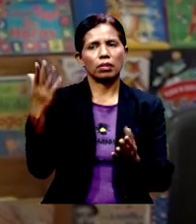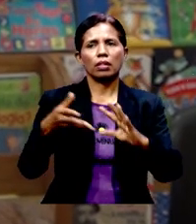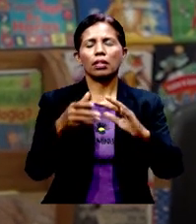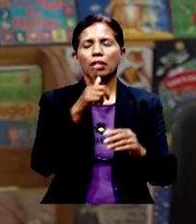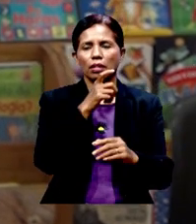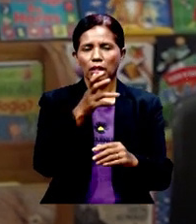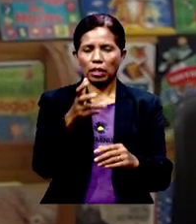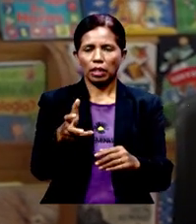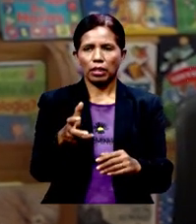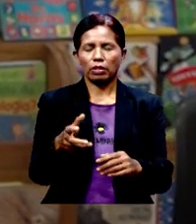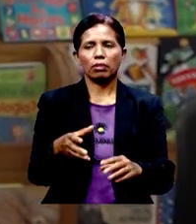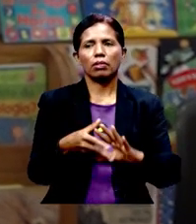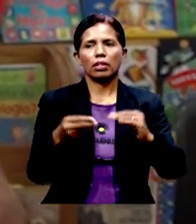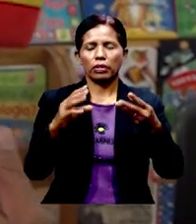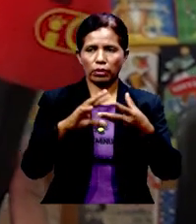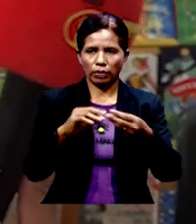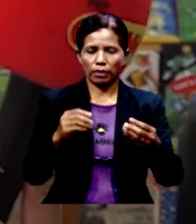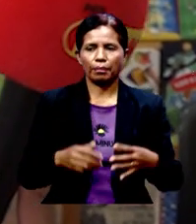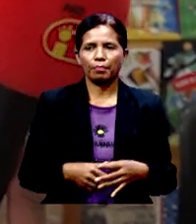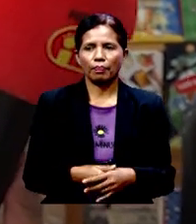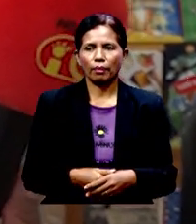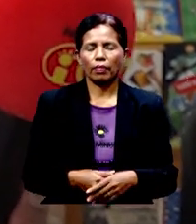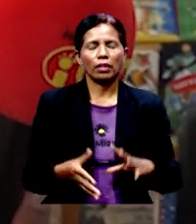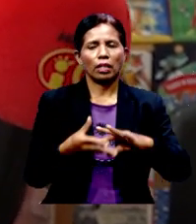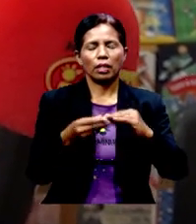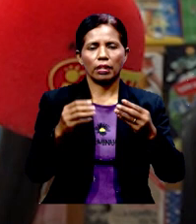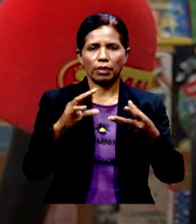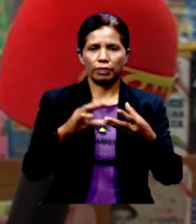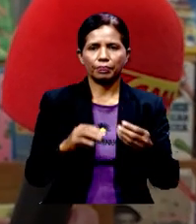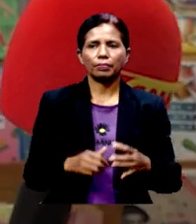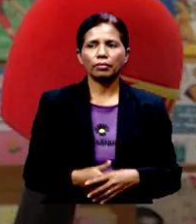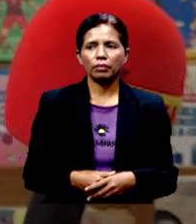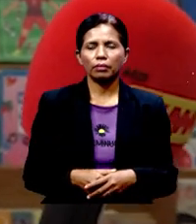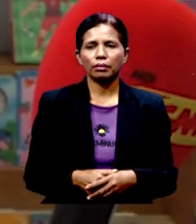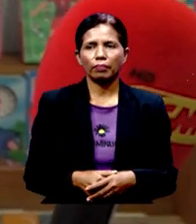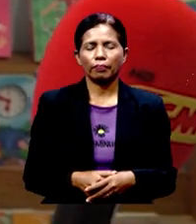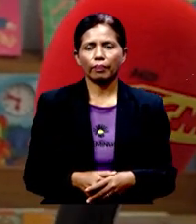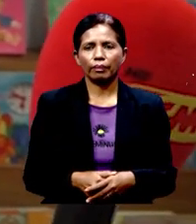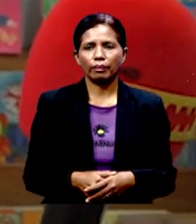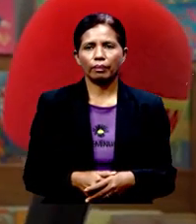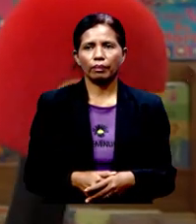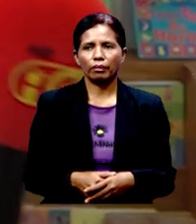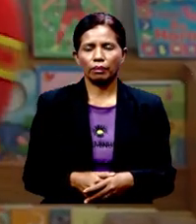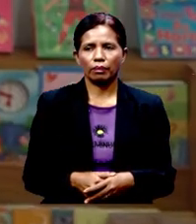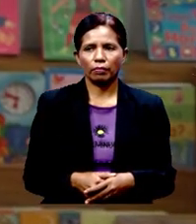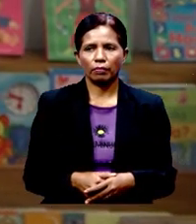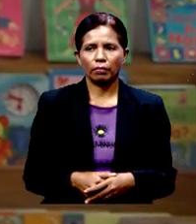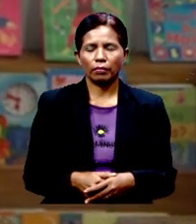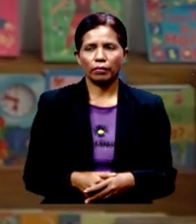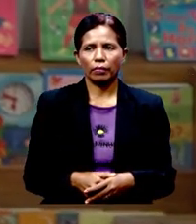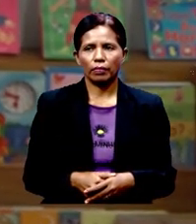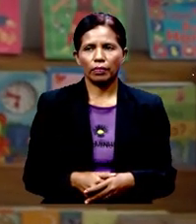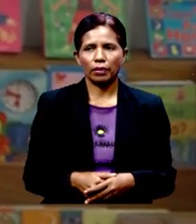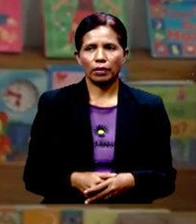Materna, Memo Guia História. História de Memo. E tem uma história específica sobre este